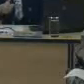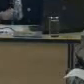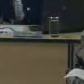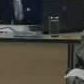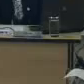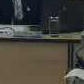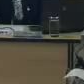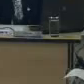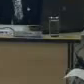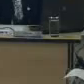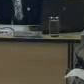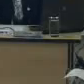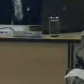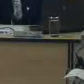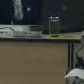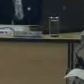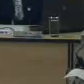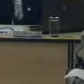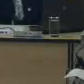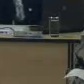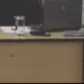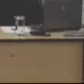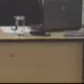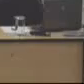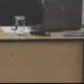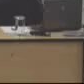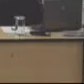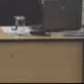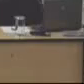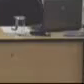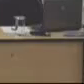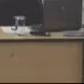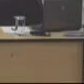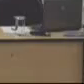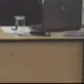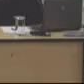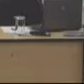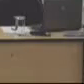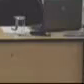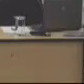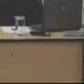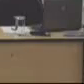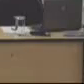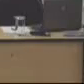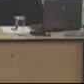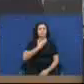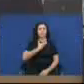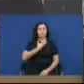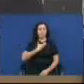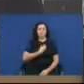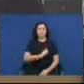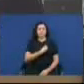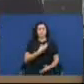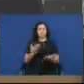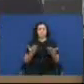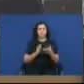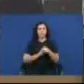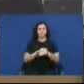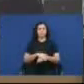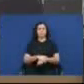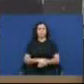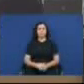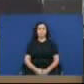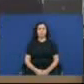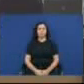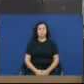neste expediente. Senhor presidente, também para registrar presente. Também registrada a presença do vereador Miguel Lombardi no expediente